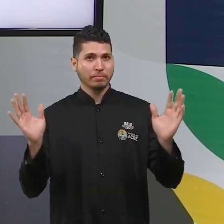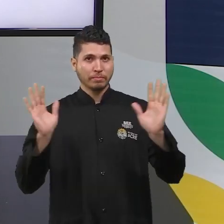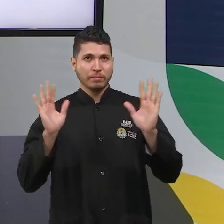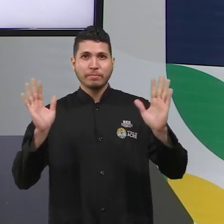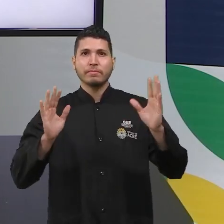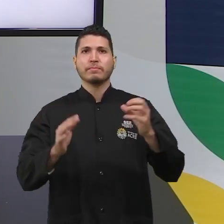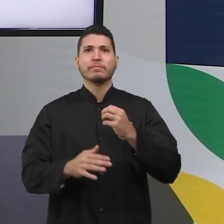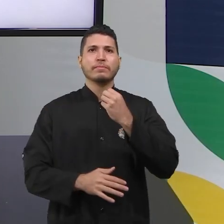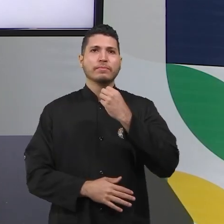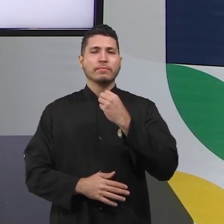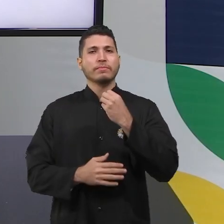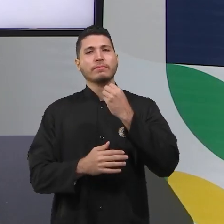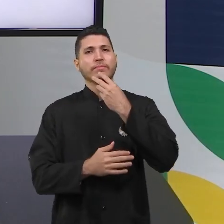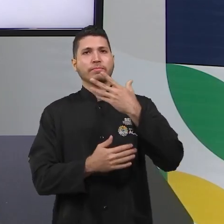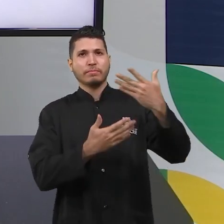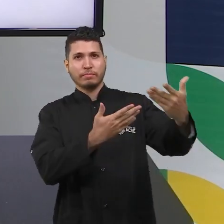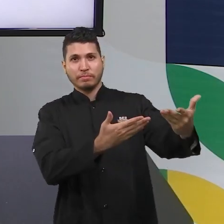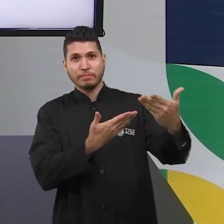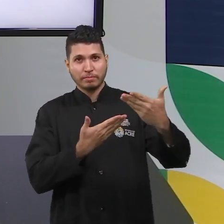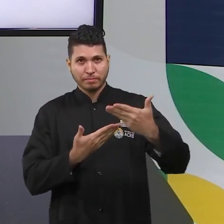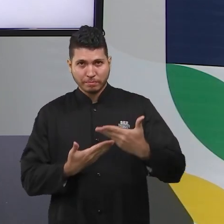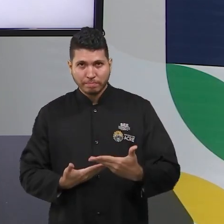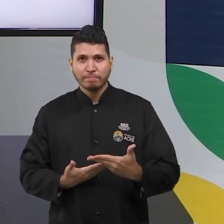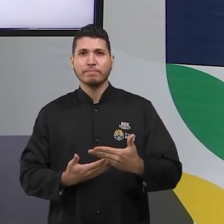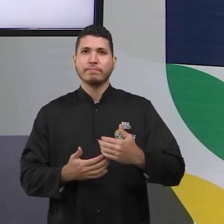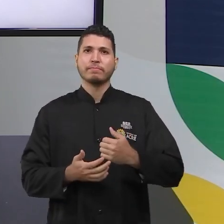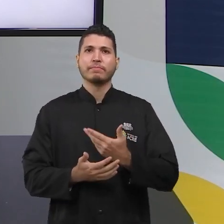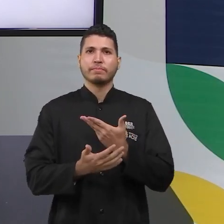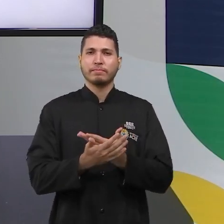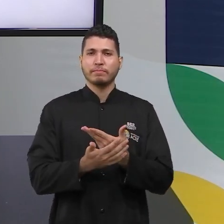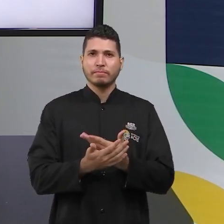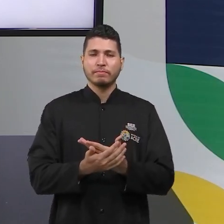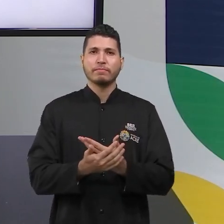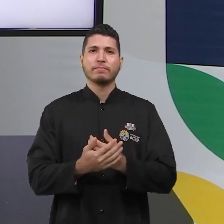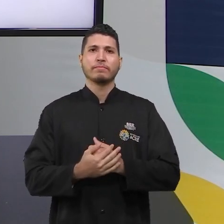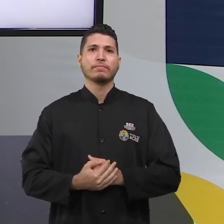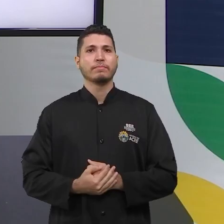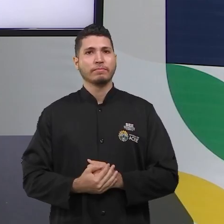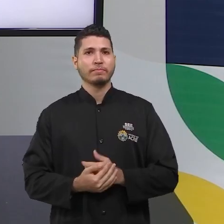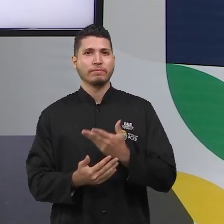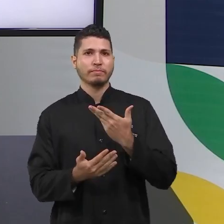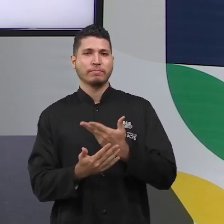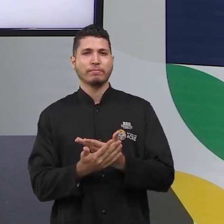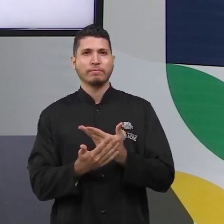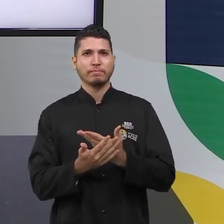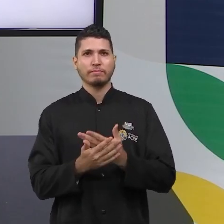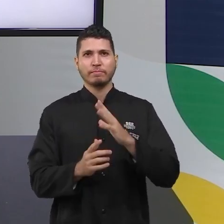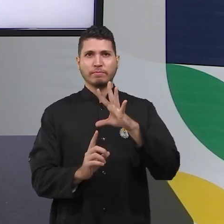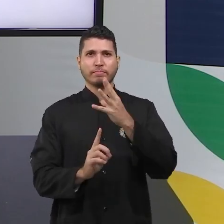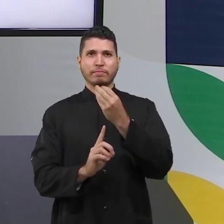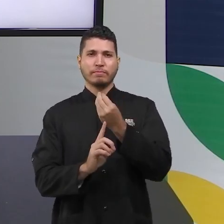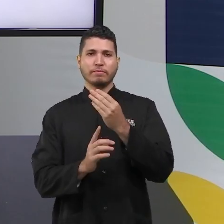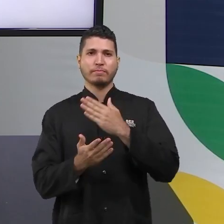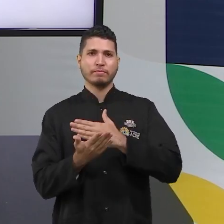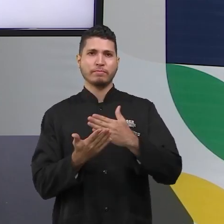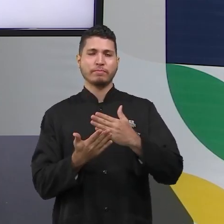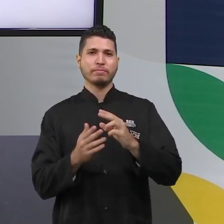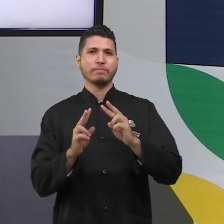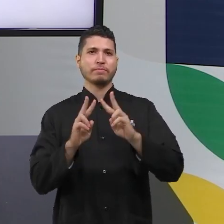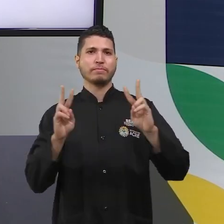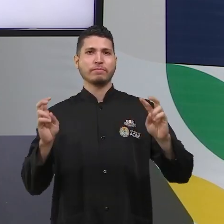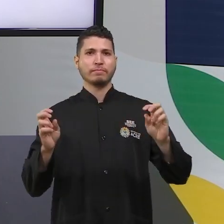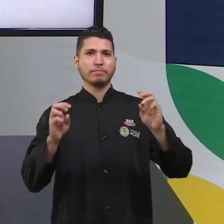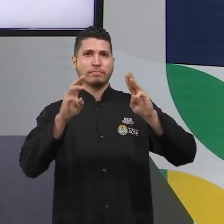Olá, pessoal, seja muito bem-vindo à nossa aula de hoje. É a aula de arte que está começando para falar sobre